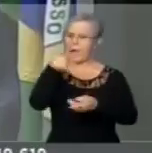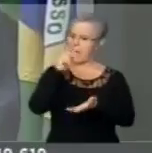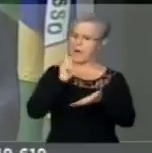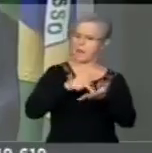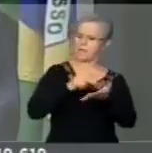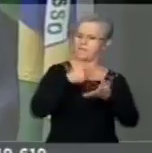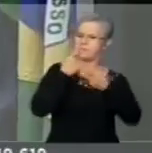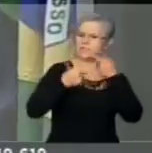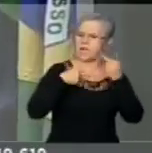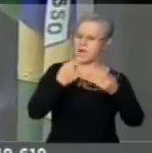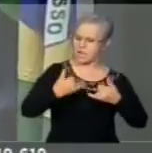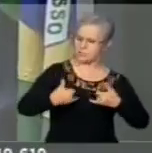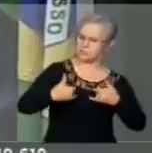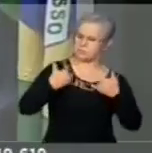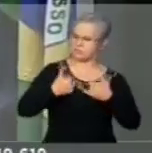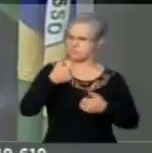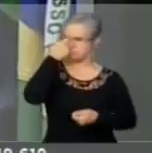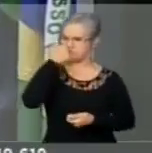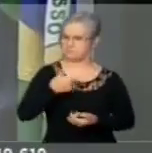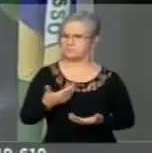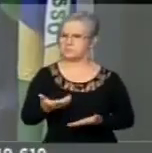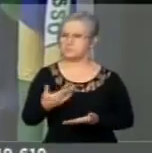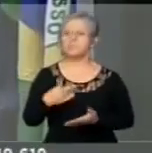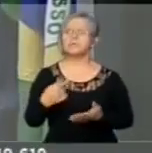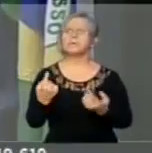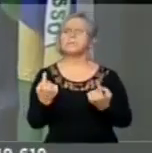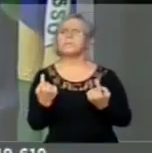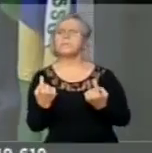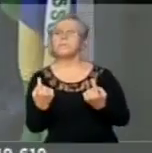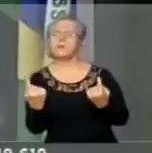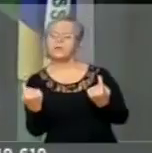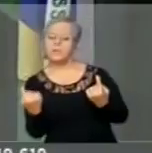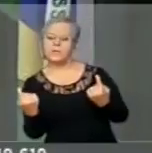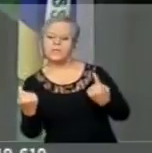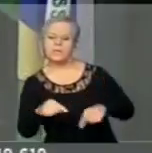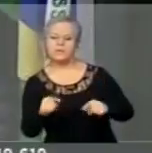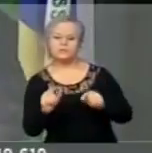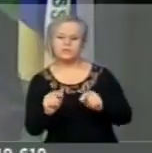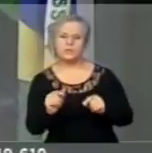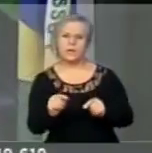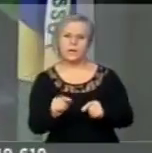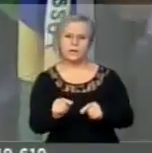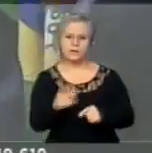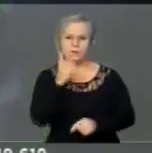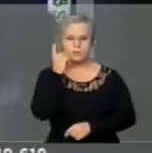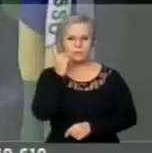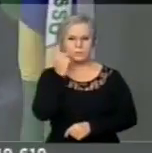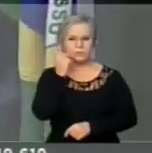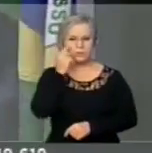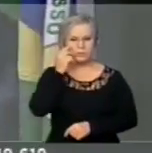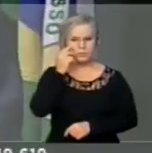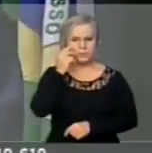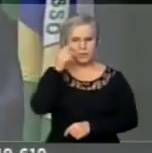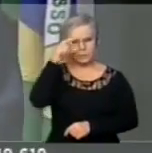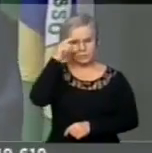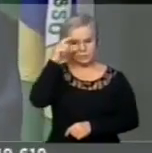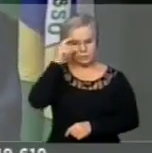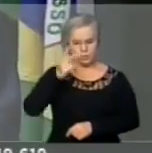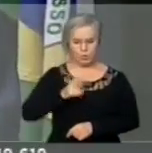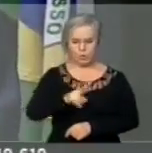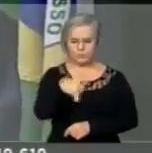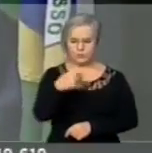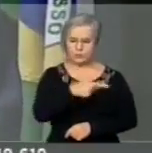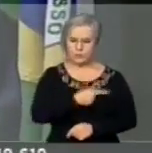os arautos da moralidade, que questionaram a permanência do deputado Eduardo Cunha na presidência